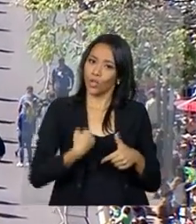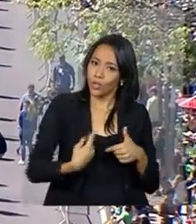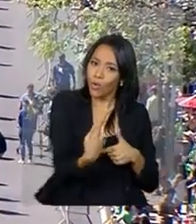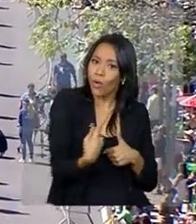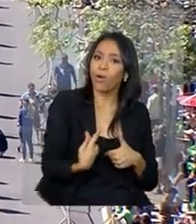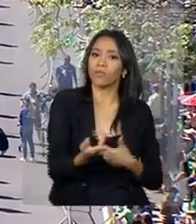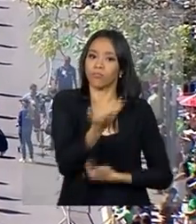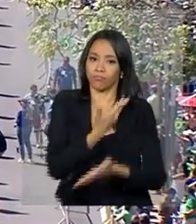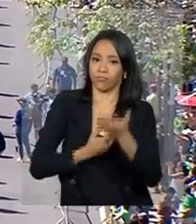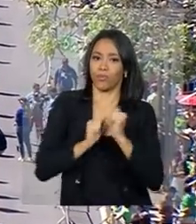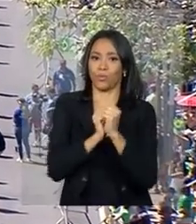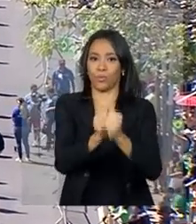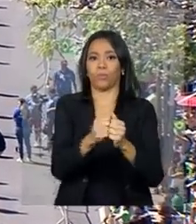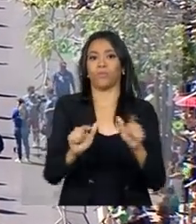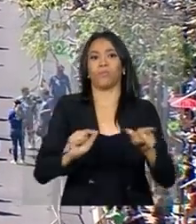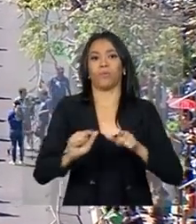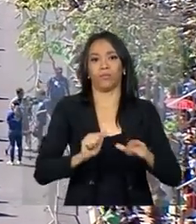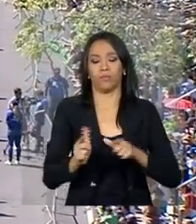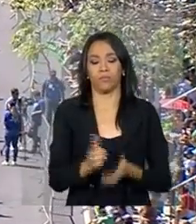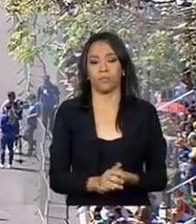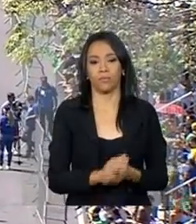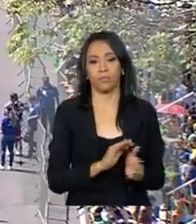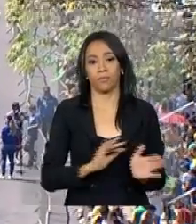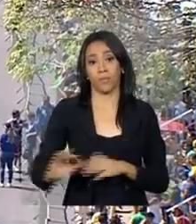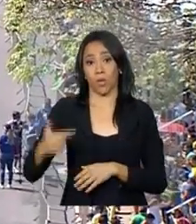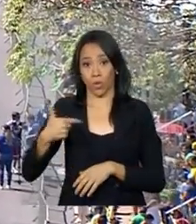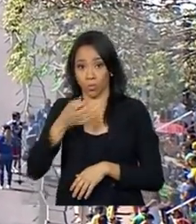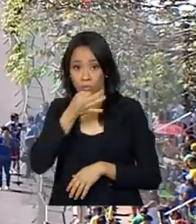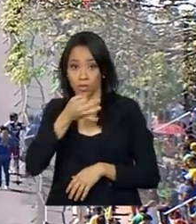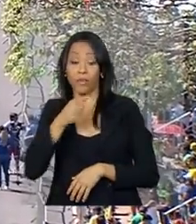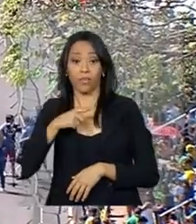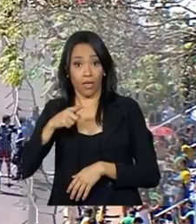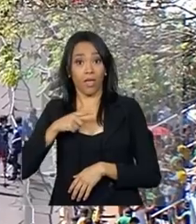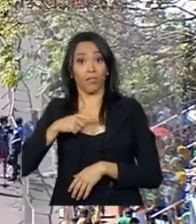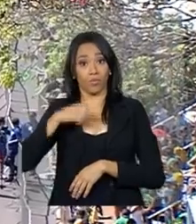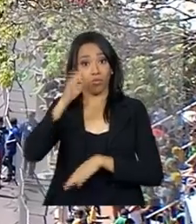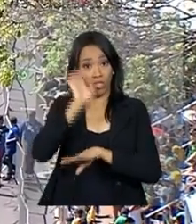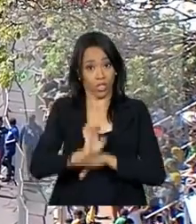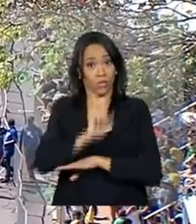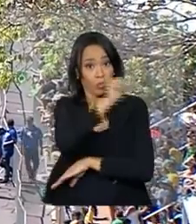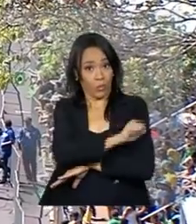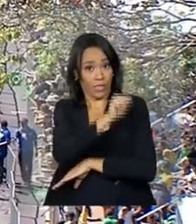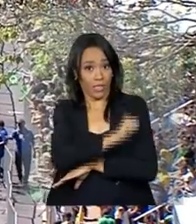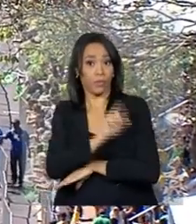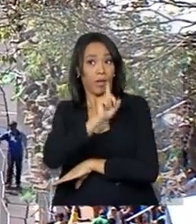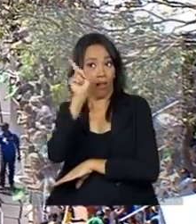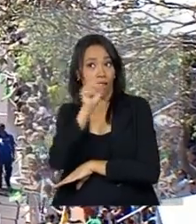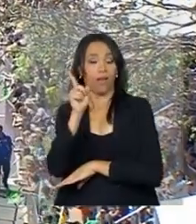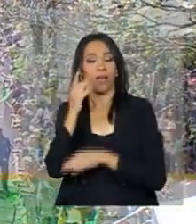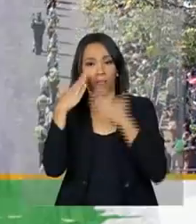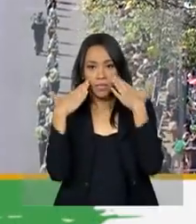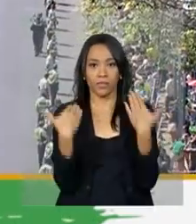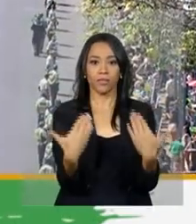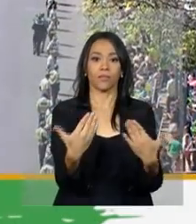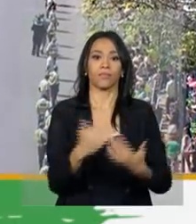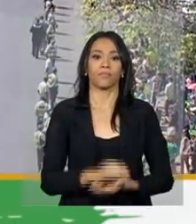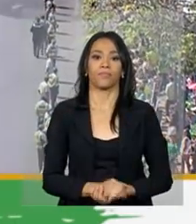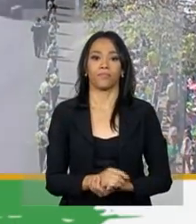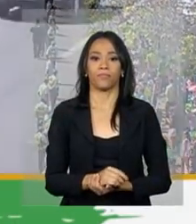conjunto também. Nós temos também imagens do Rio de Janeiro, desfile motorizado do Exército no Rio de Janeiro.